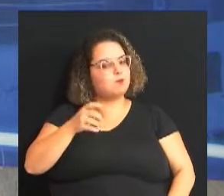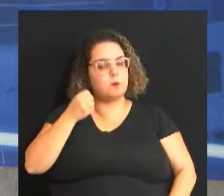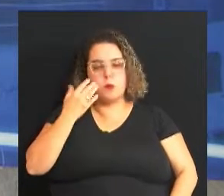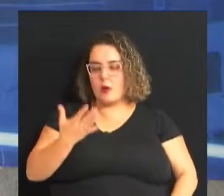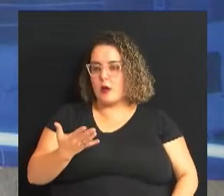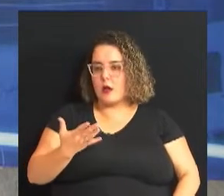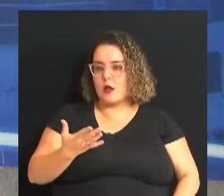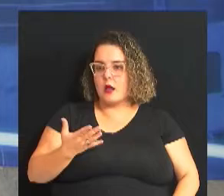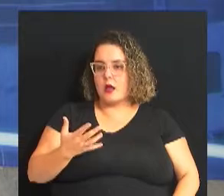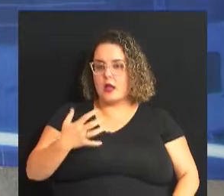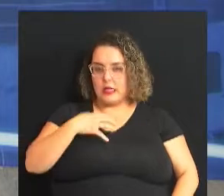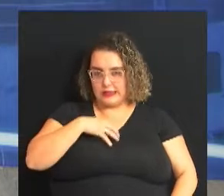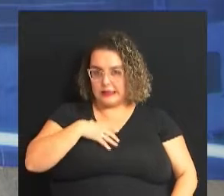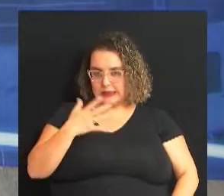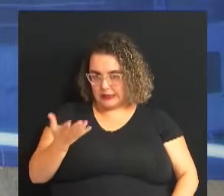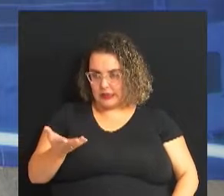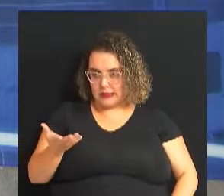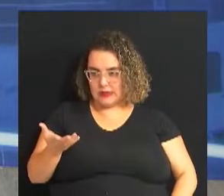dá sintomas?